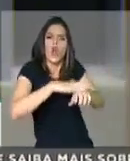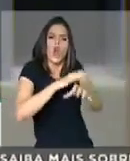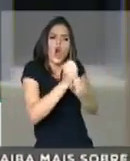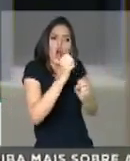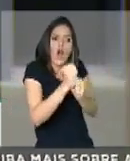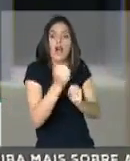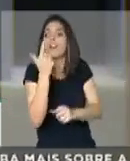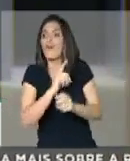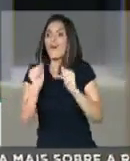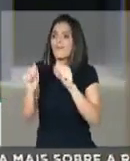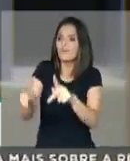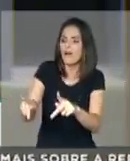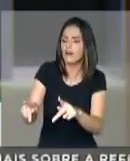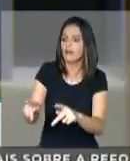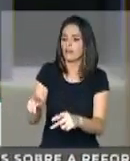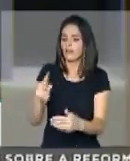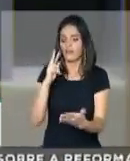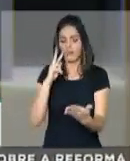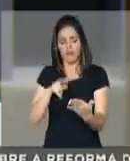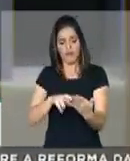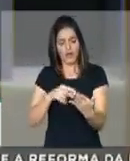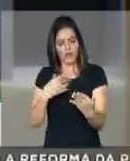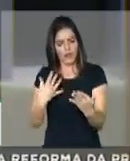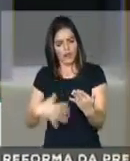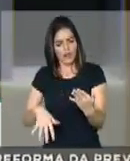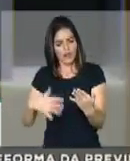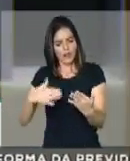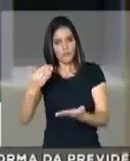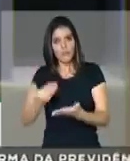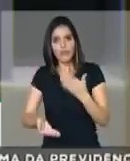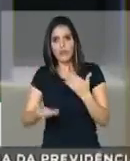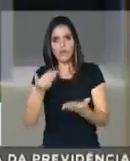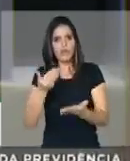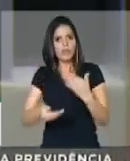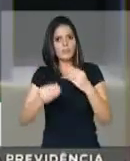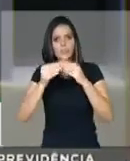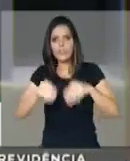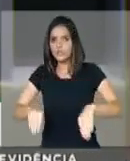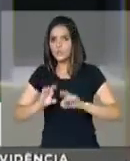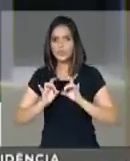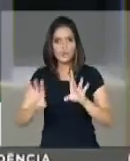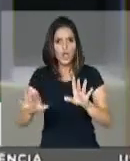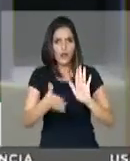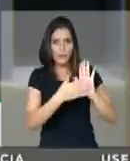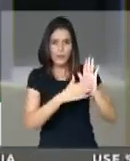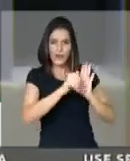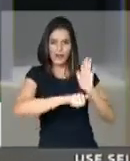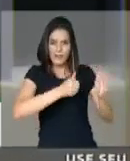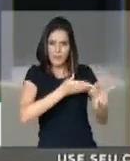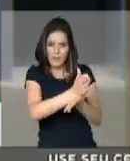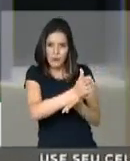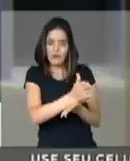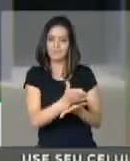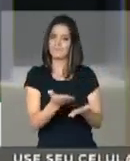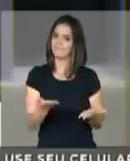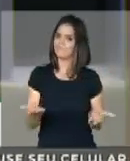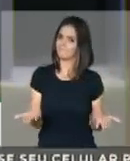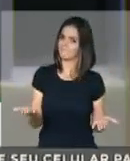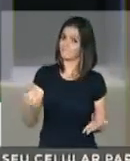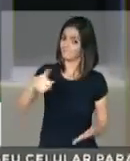conquistar, ela vai ver que perdeu. E aí, senhoras deputados e deputadas, essa